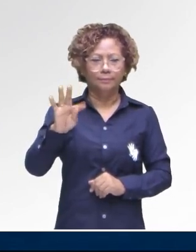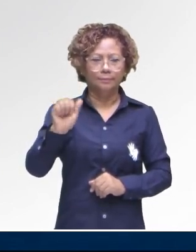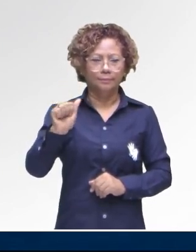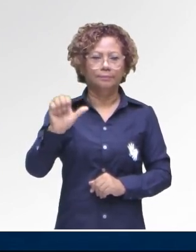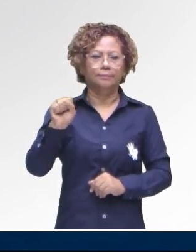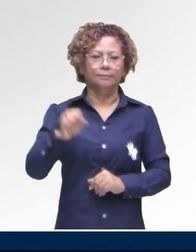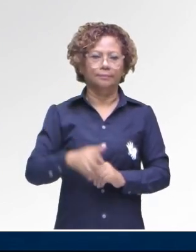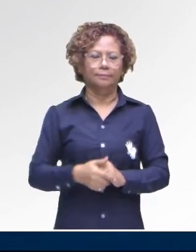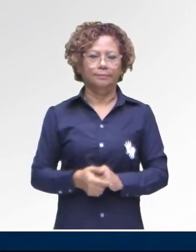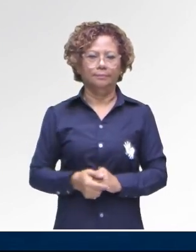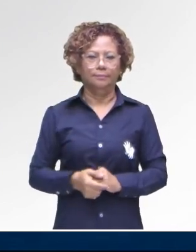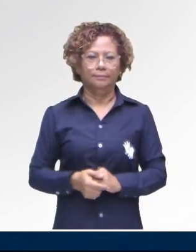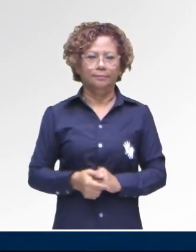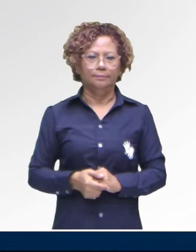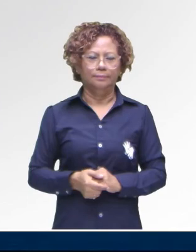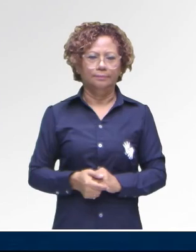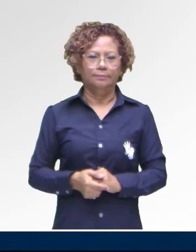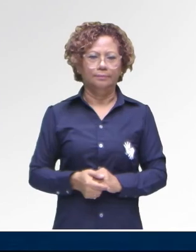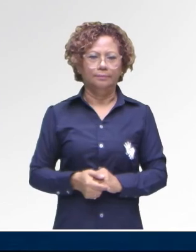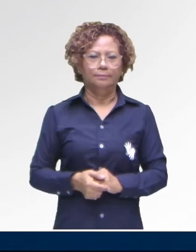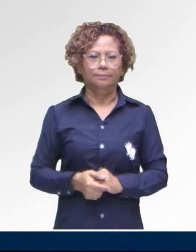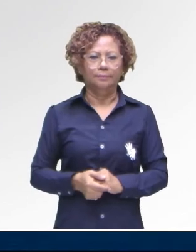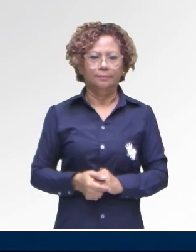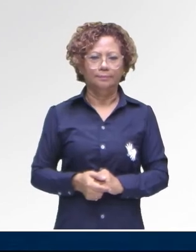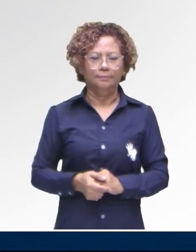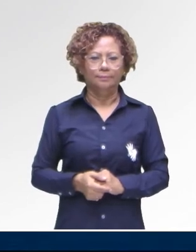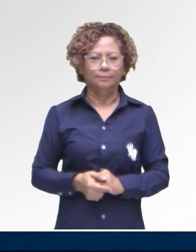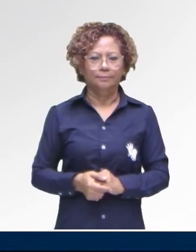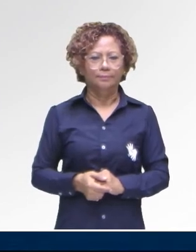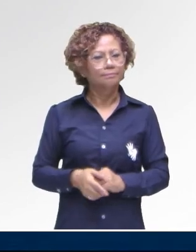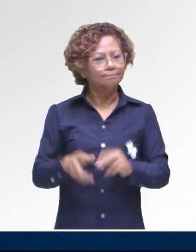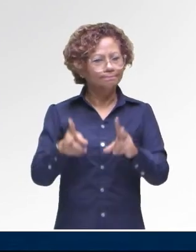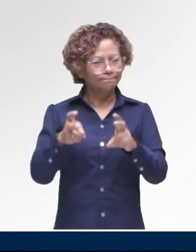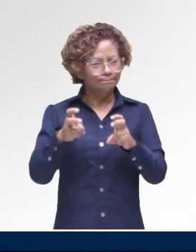Ó, T começa no T, passa por Z.